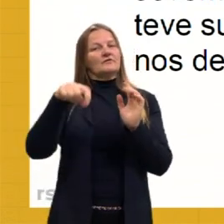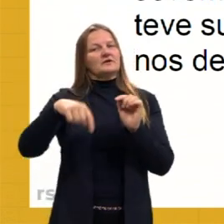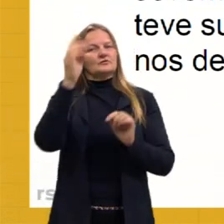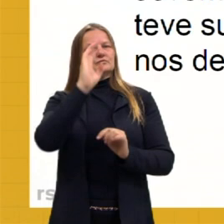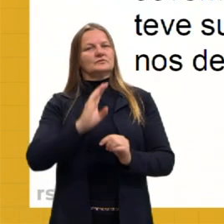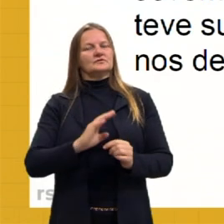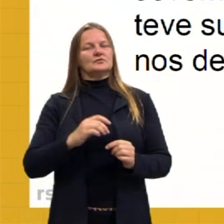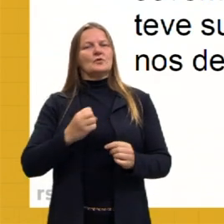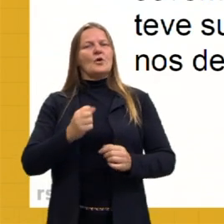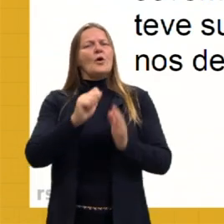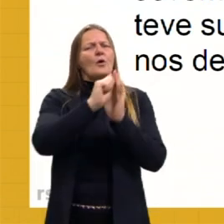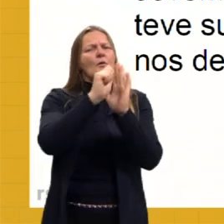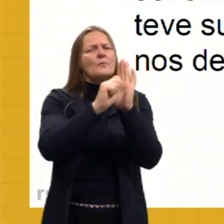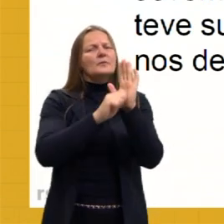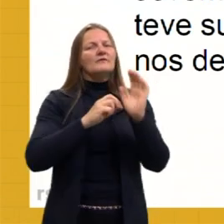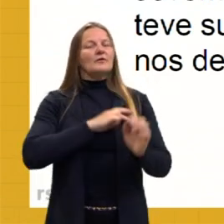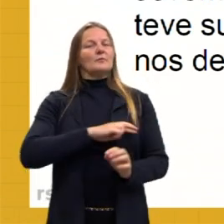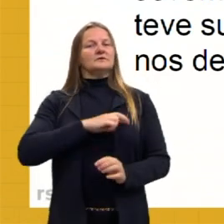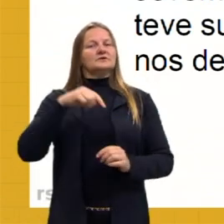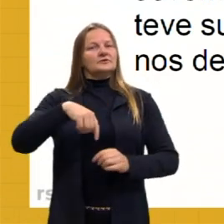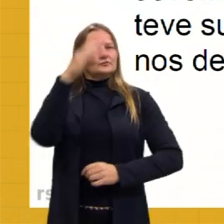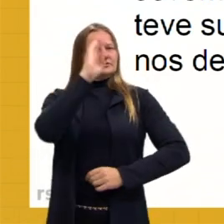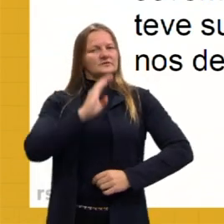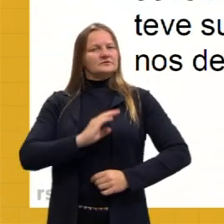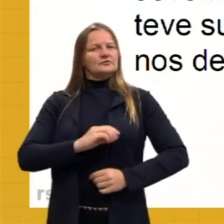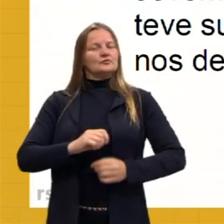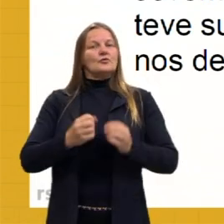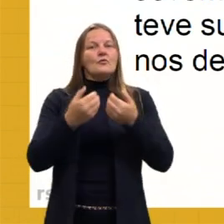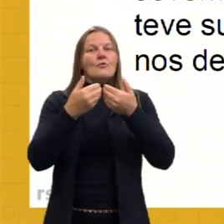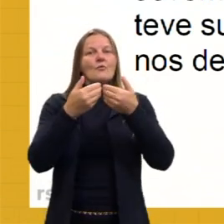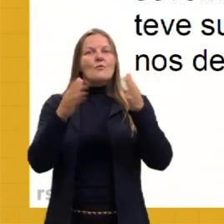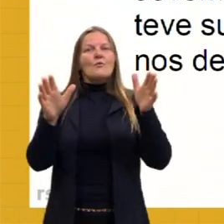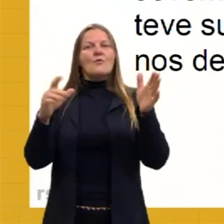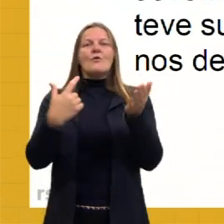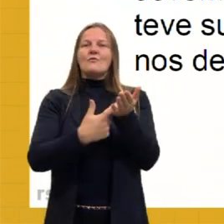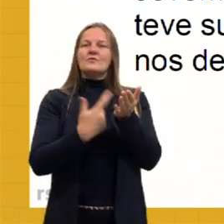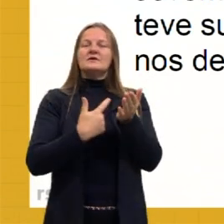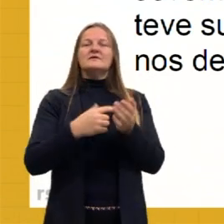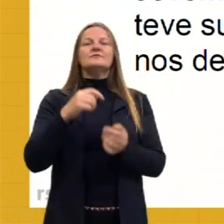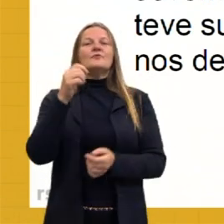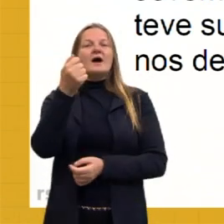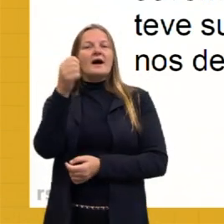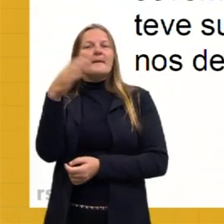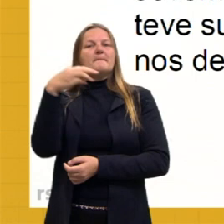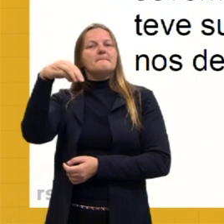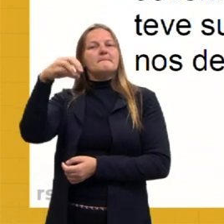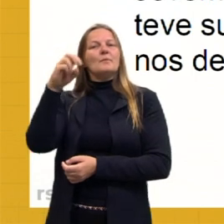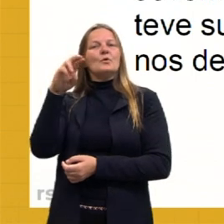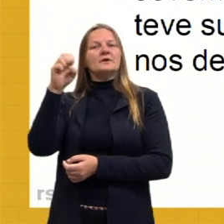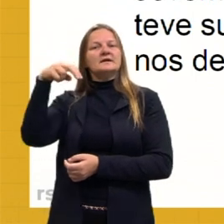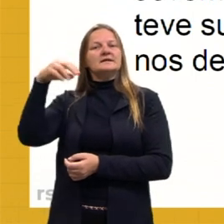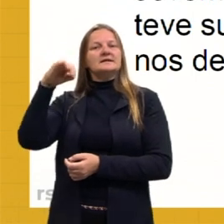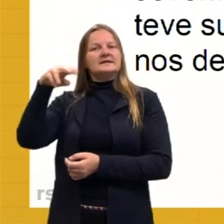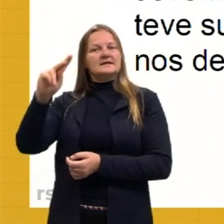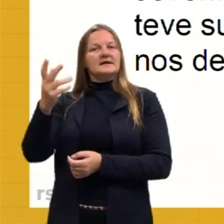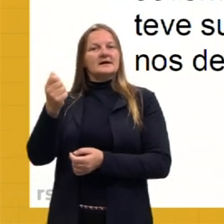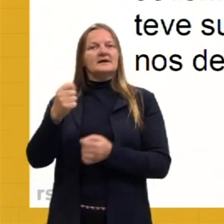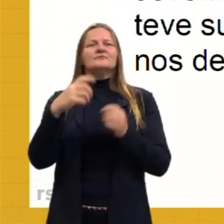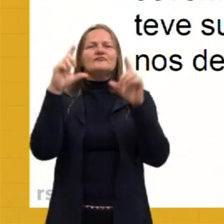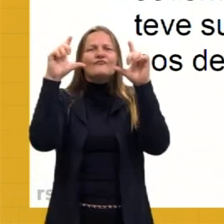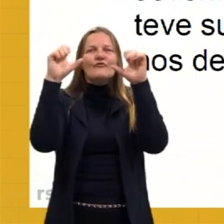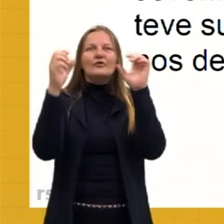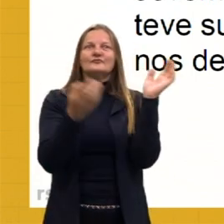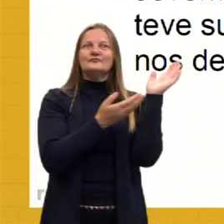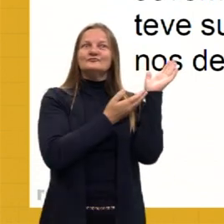a prosa romântica no Brasil ela foi inaugurada pelo livro A Moreninha de Joaquim Manuel de Macedo tanto que nós temos aqui uma